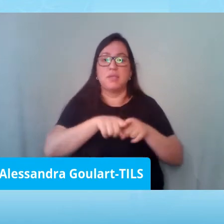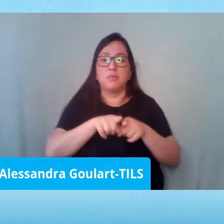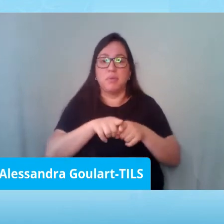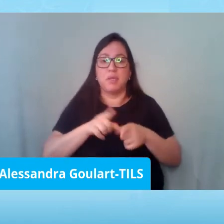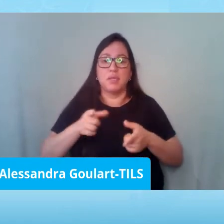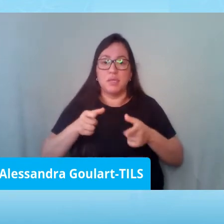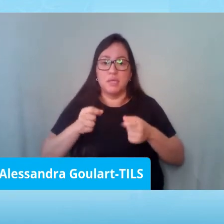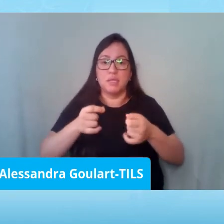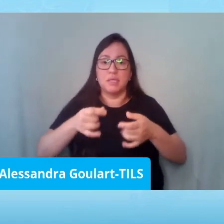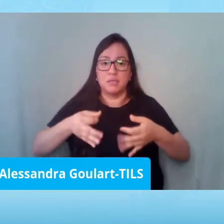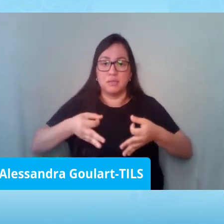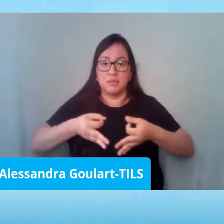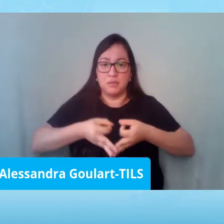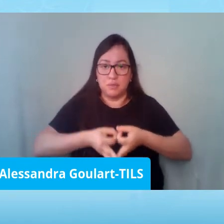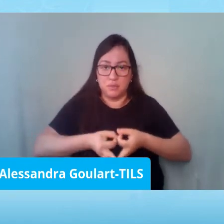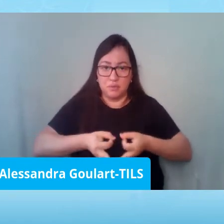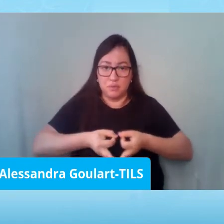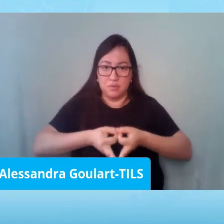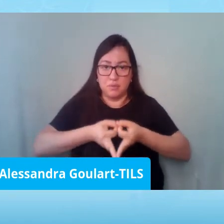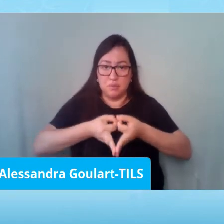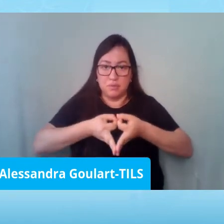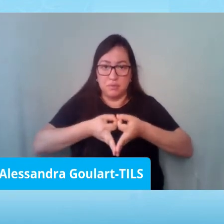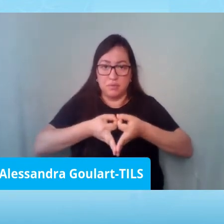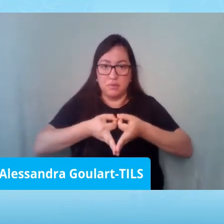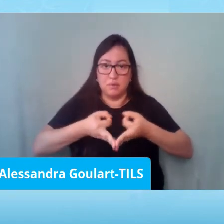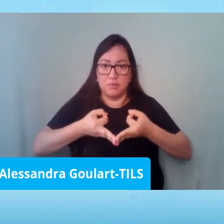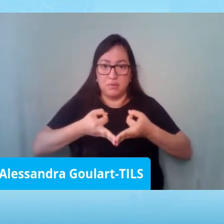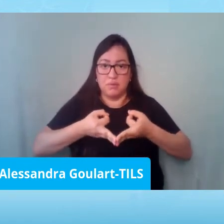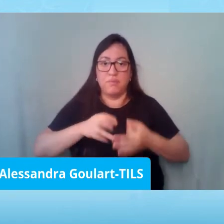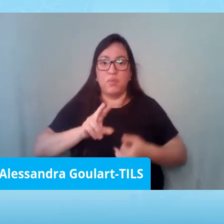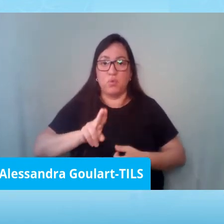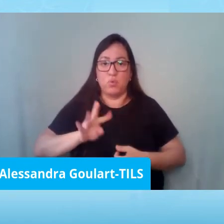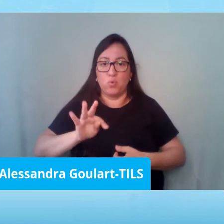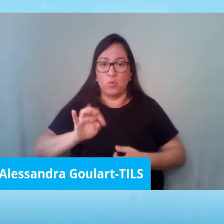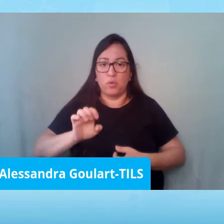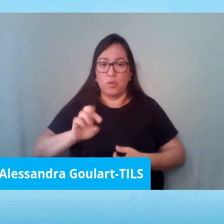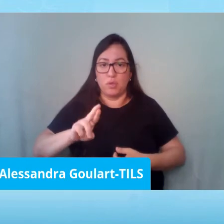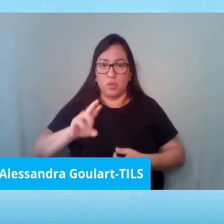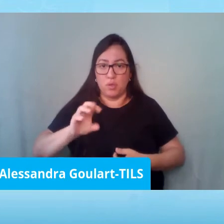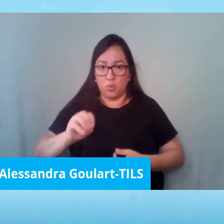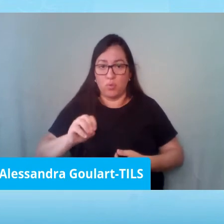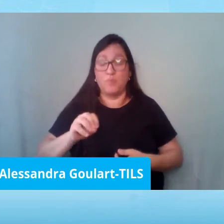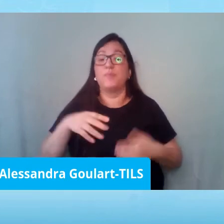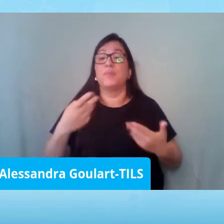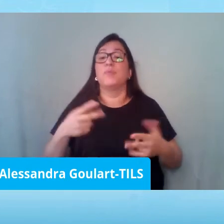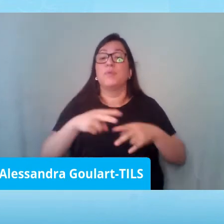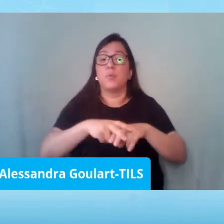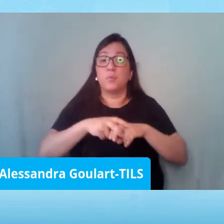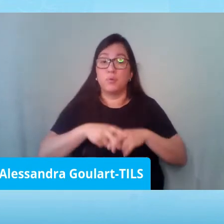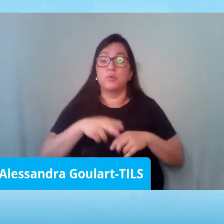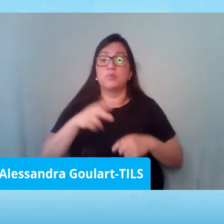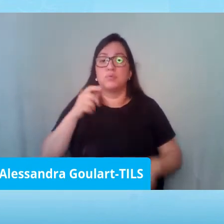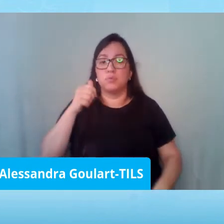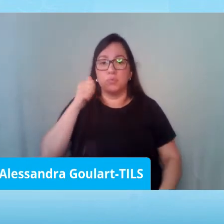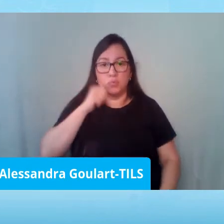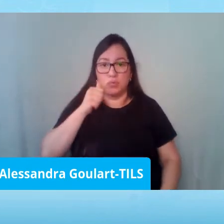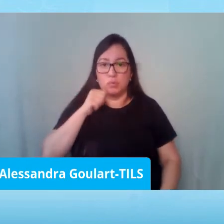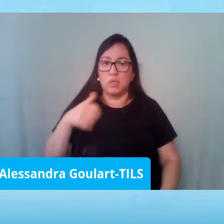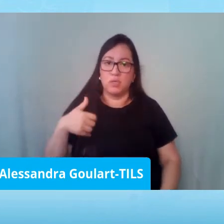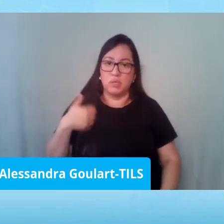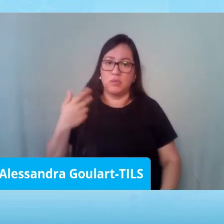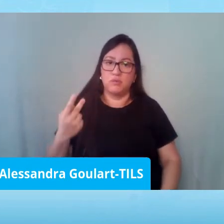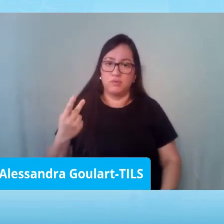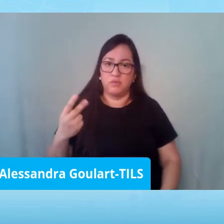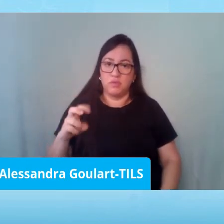né? Essas questões elas estão todas relacionadas às pessoas com idade fértil, né? Então, mulheres de 25 a 64